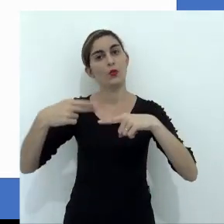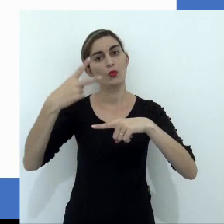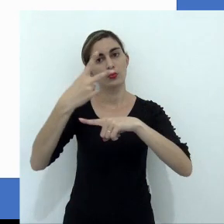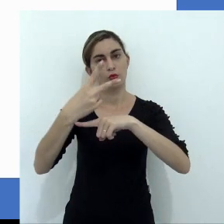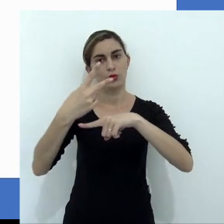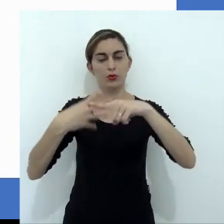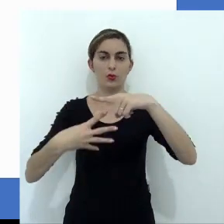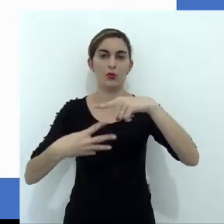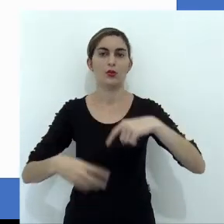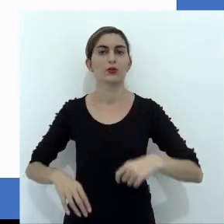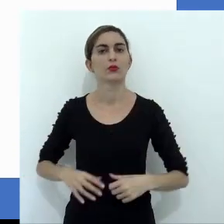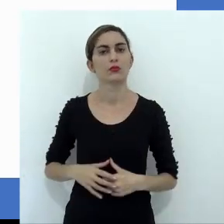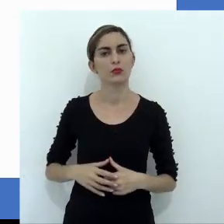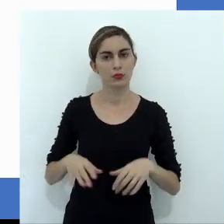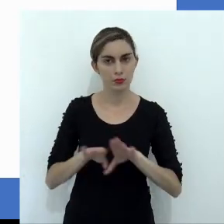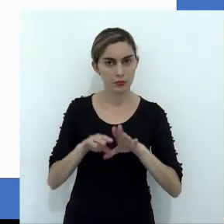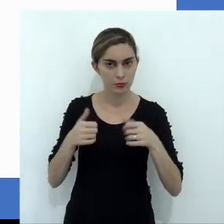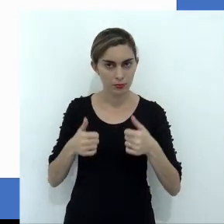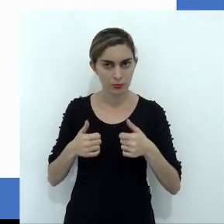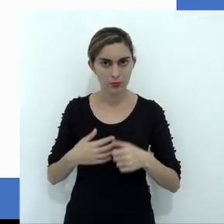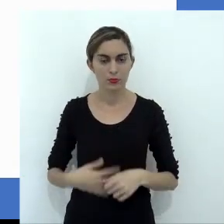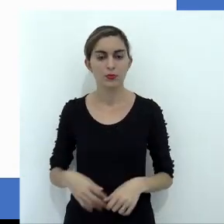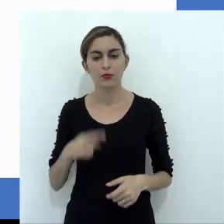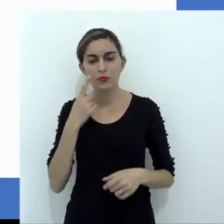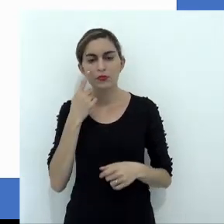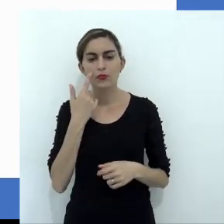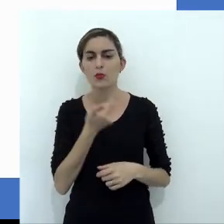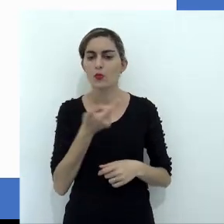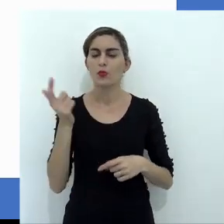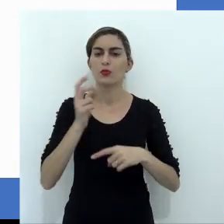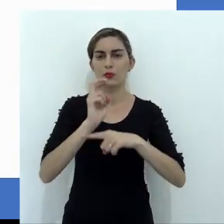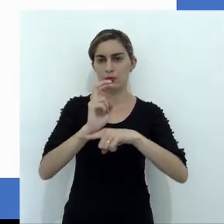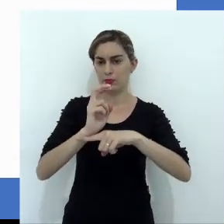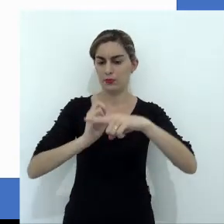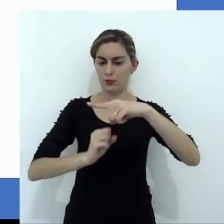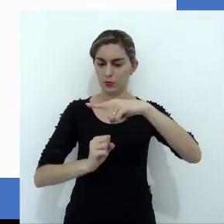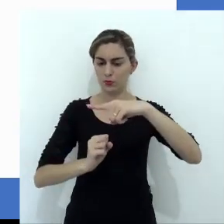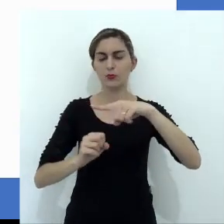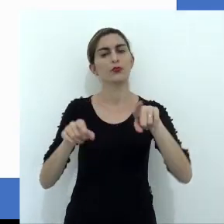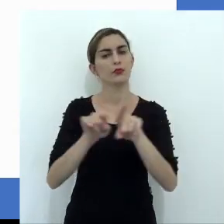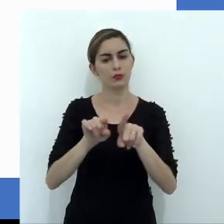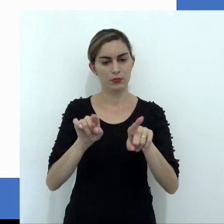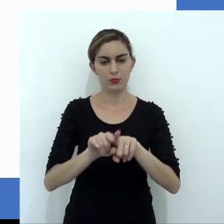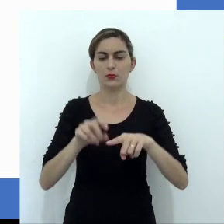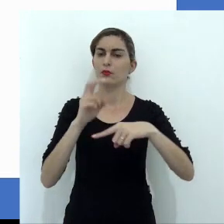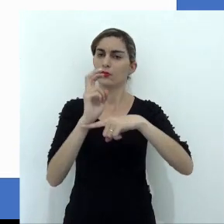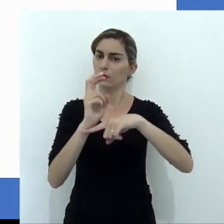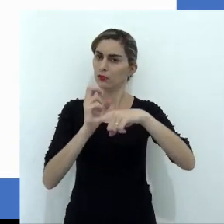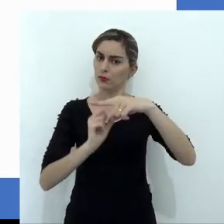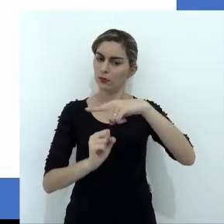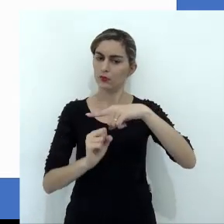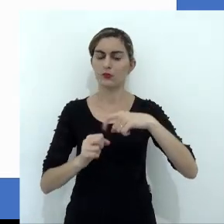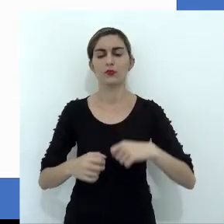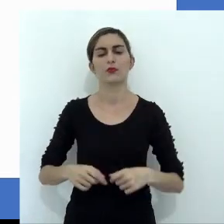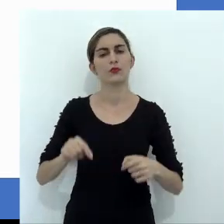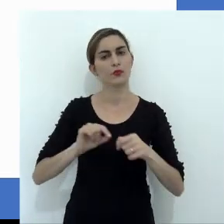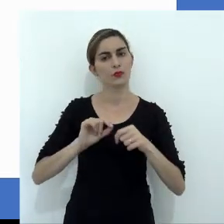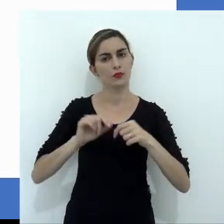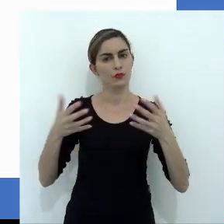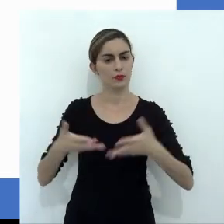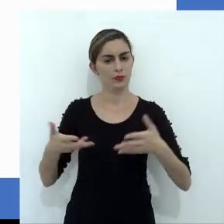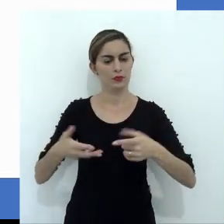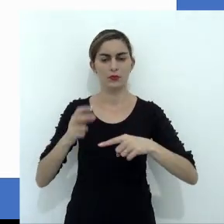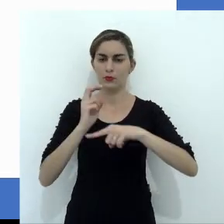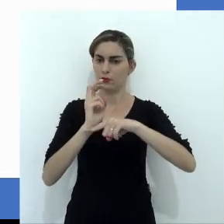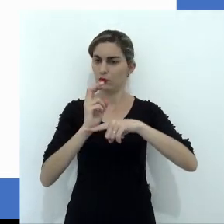equivalente à fração 2/4. Tranquilo? Então, vamos ver aqui um outro exemplo, ó, também por multiplicação. Vê o que a gente vai fazer agora. Eu